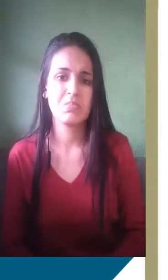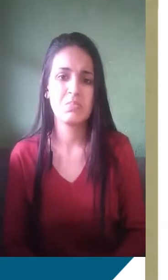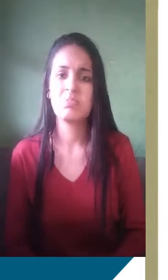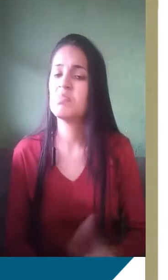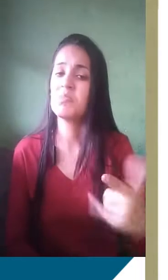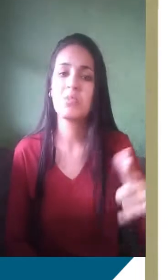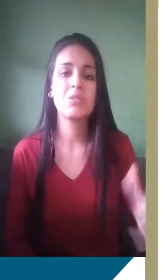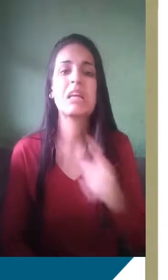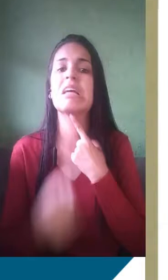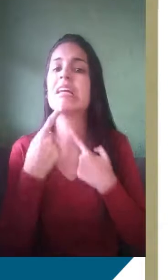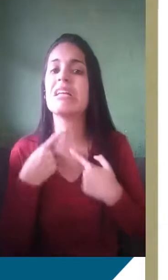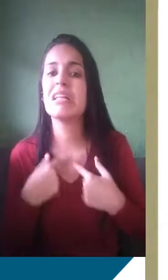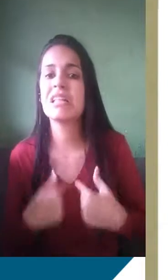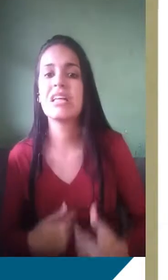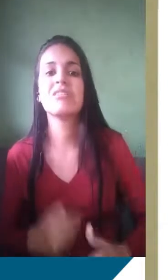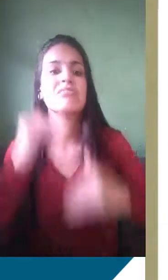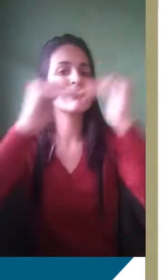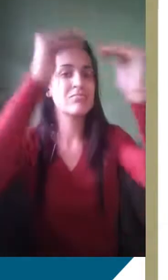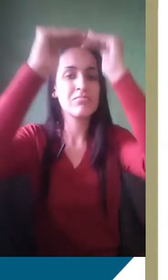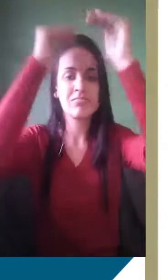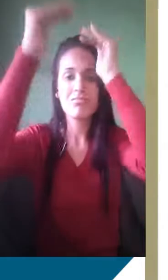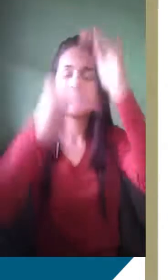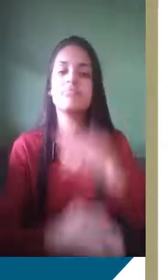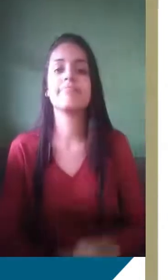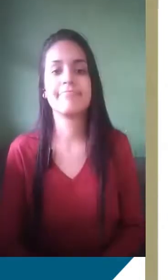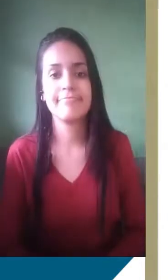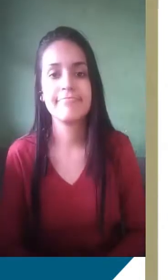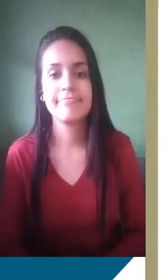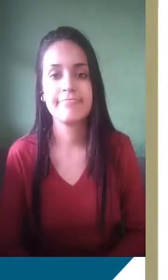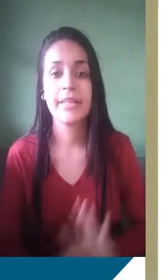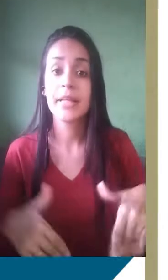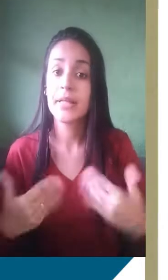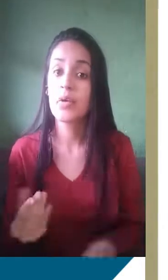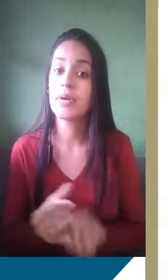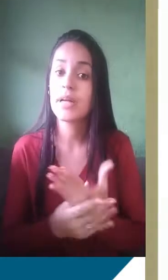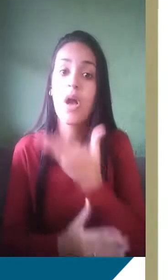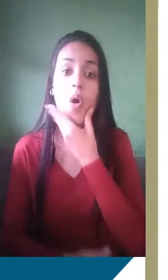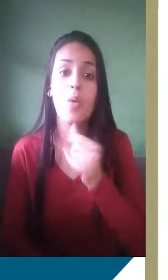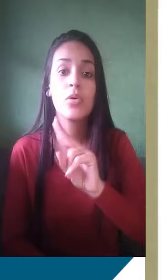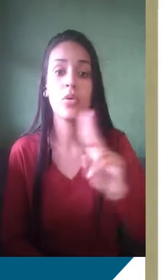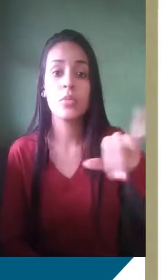É nessa obra que aparece o famoso personagem Jeca Tatu.